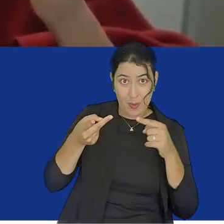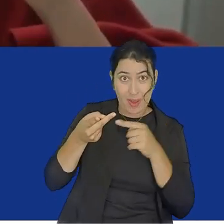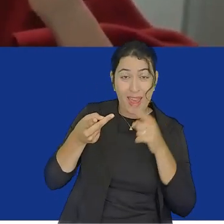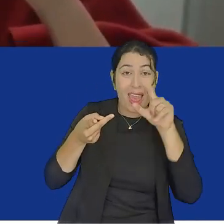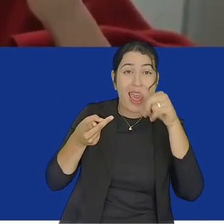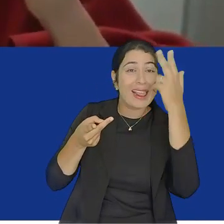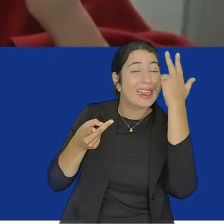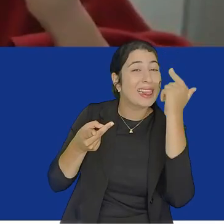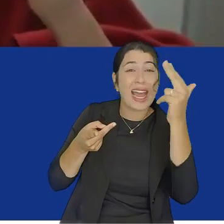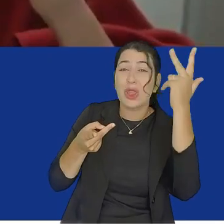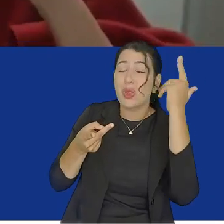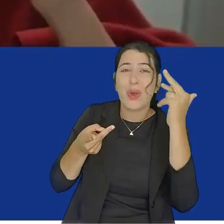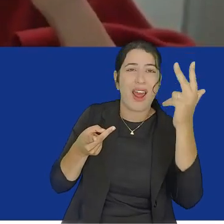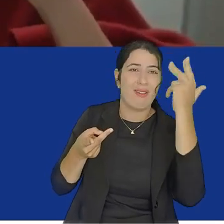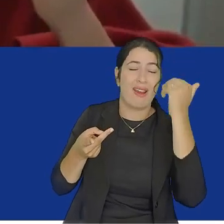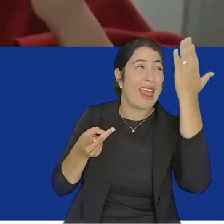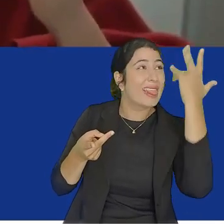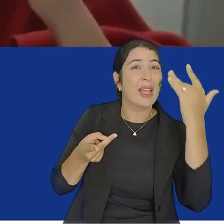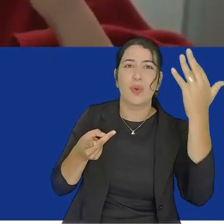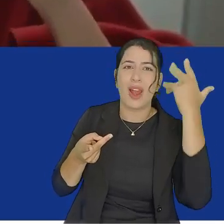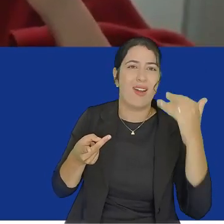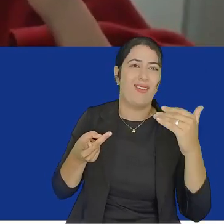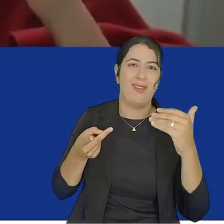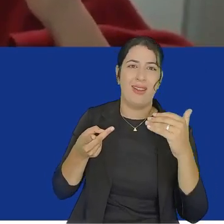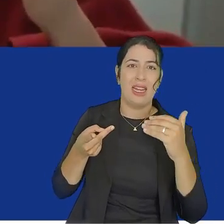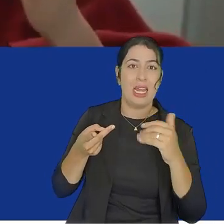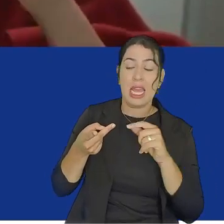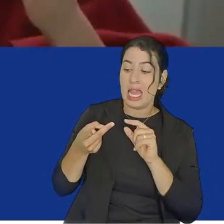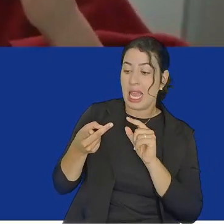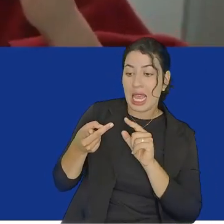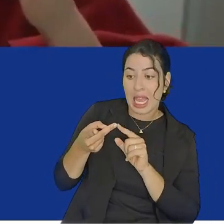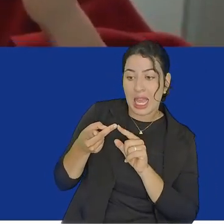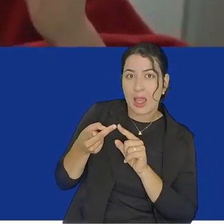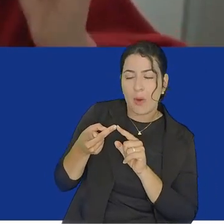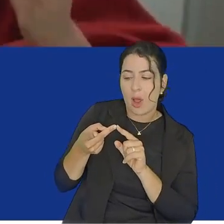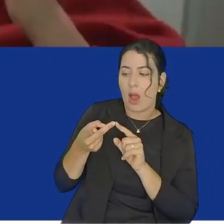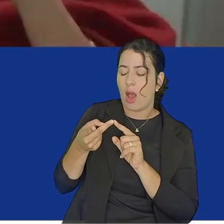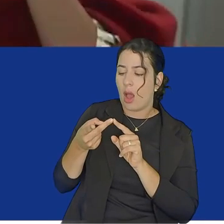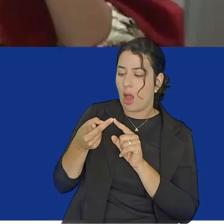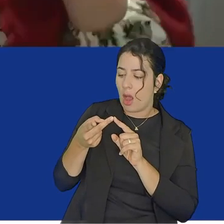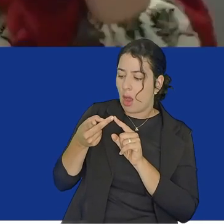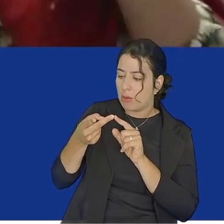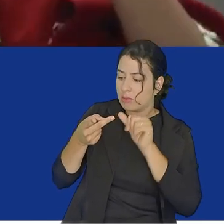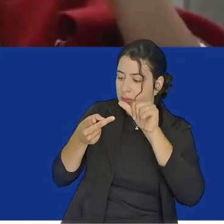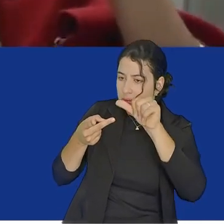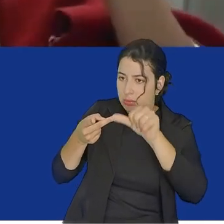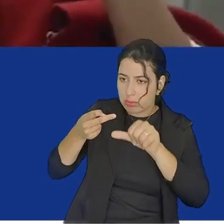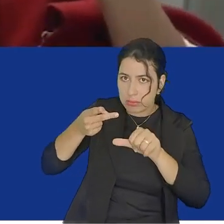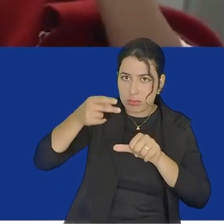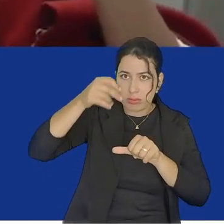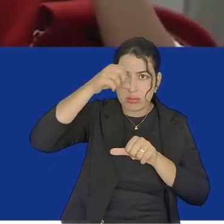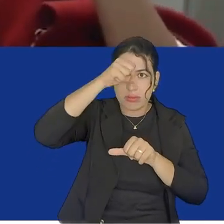da existência humana e que desse erro eu posso fazer um aprendizado e me transformar